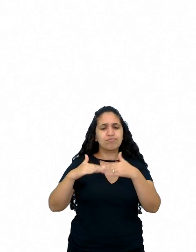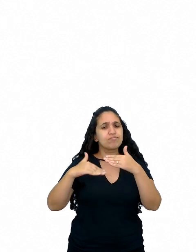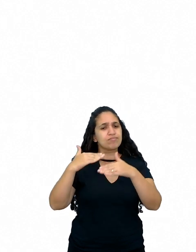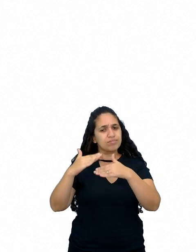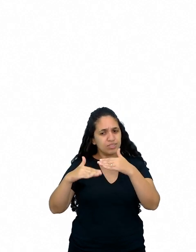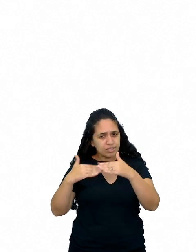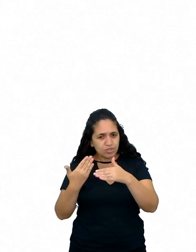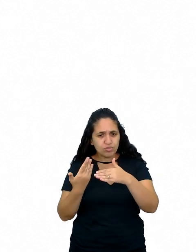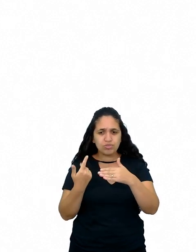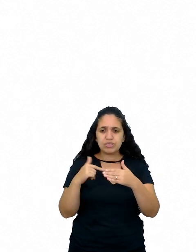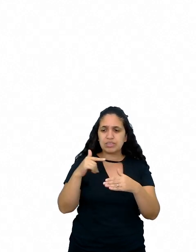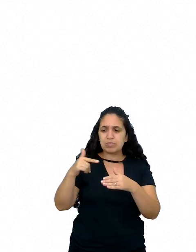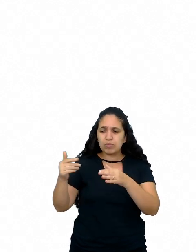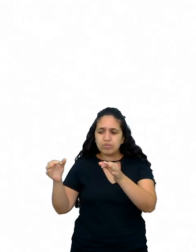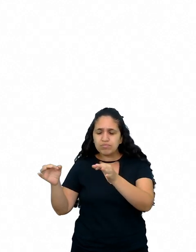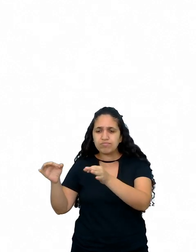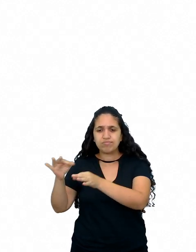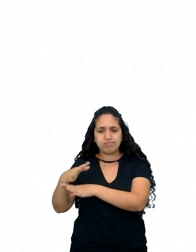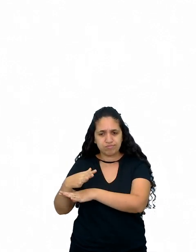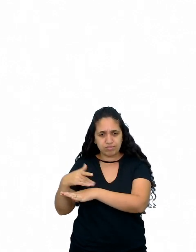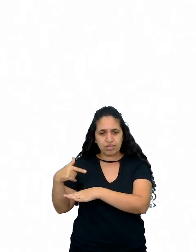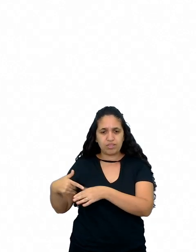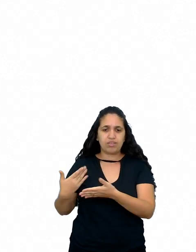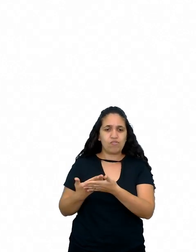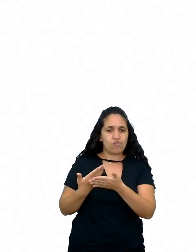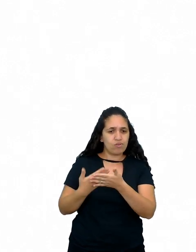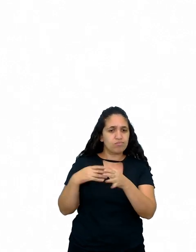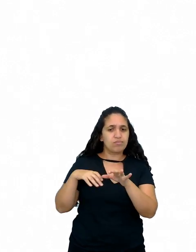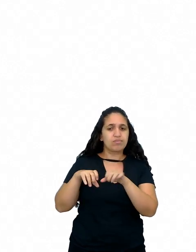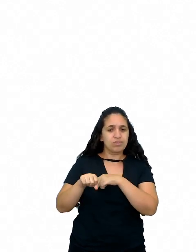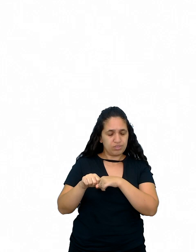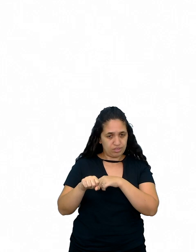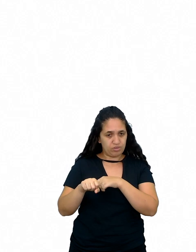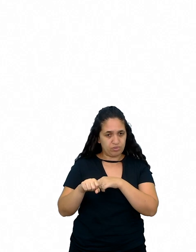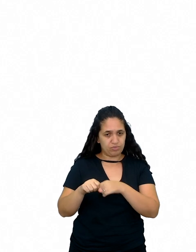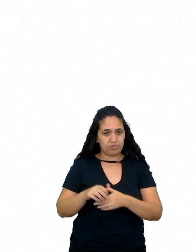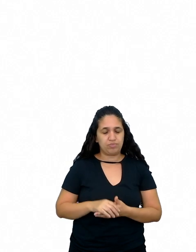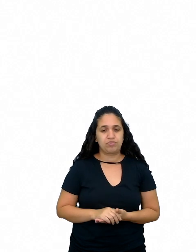quando termina a nossa formação aqui ano e série.